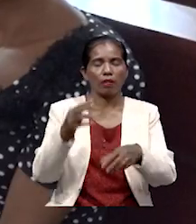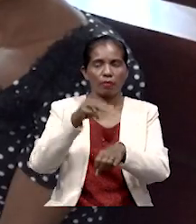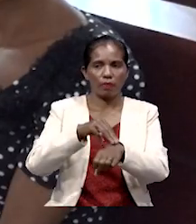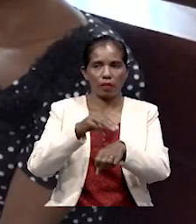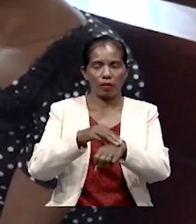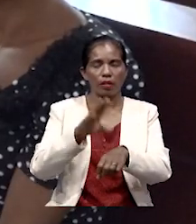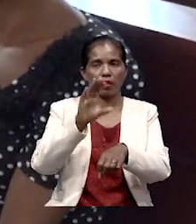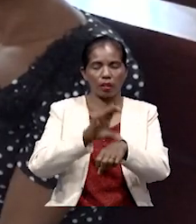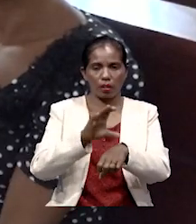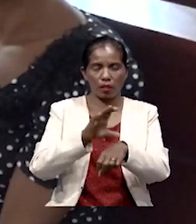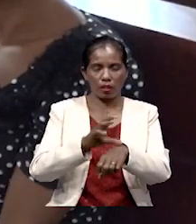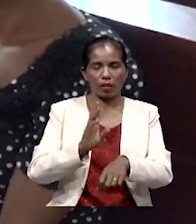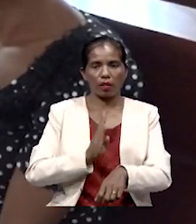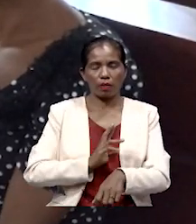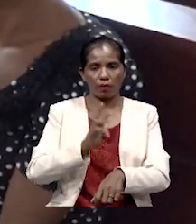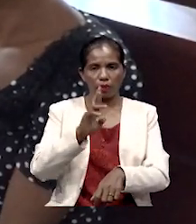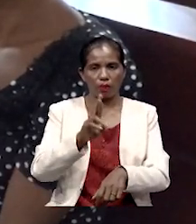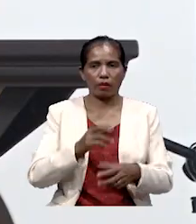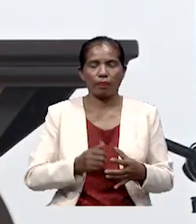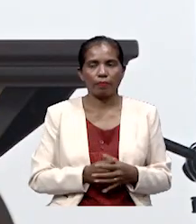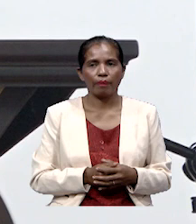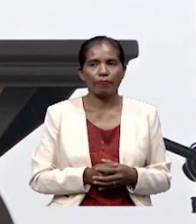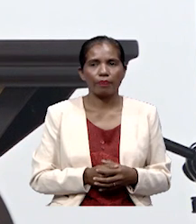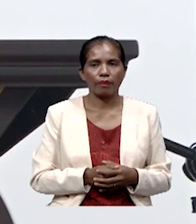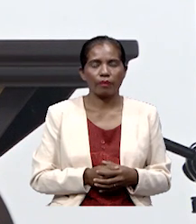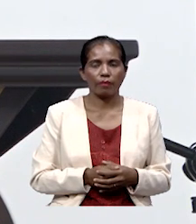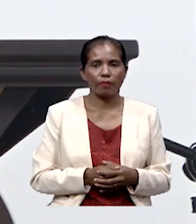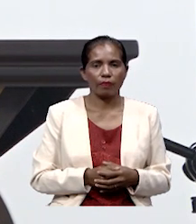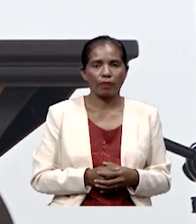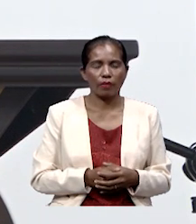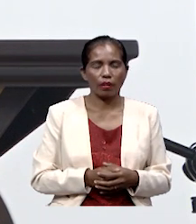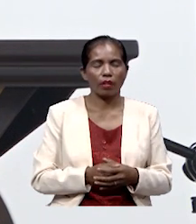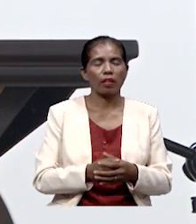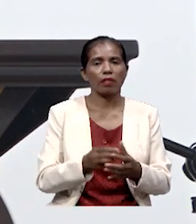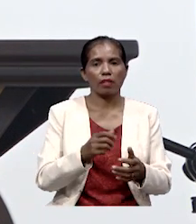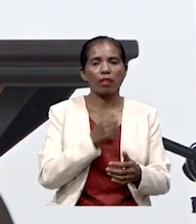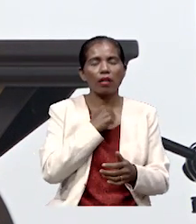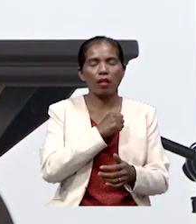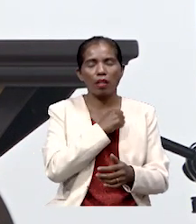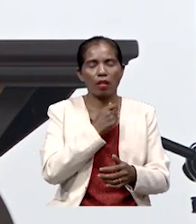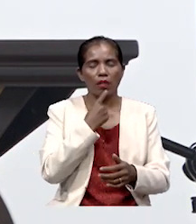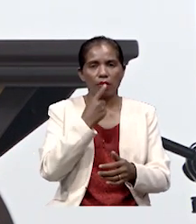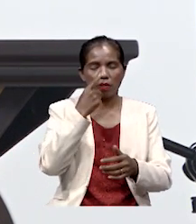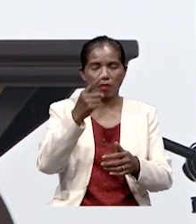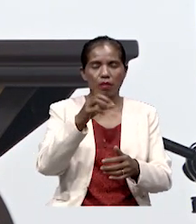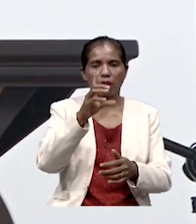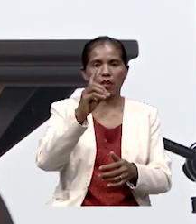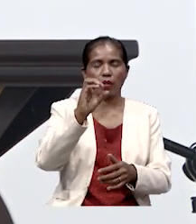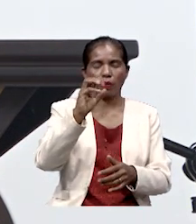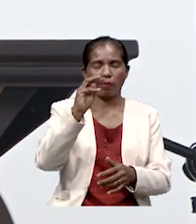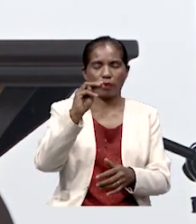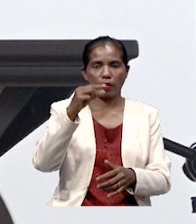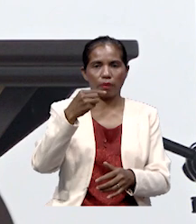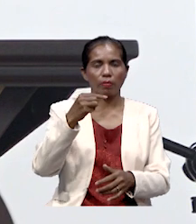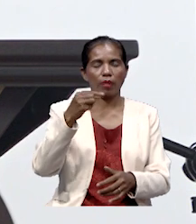a paróquia Sagrado Coração de Jesus Becora Dili. E hanya homilia amo paroco Sagrado Coração de Jesus Becora,